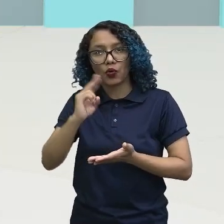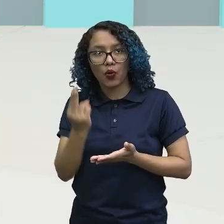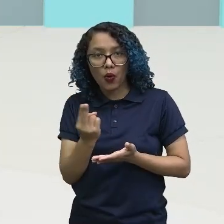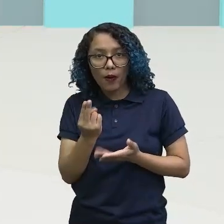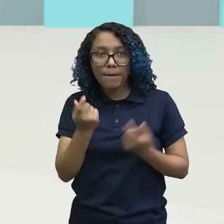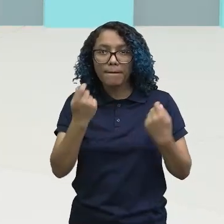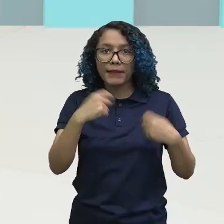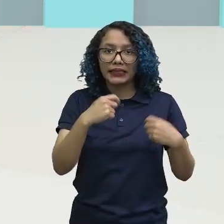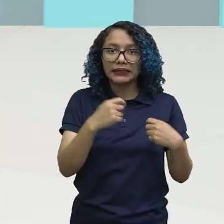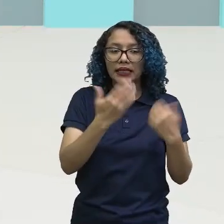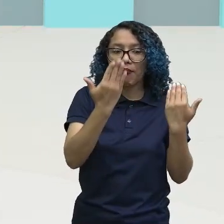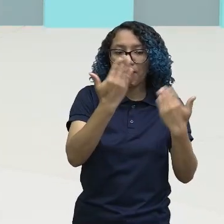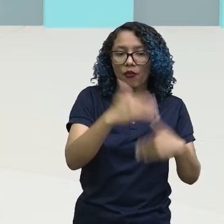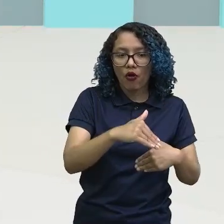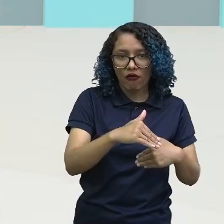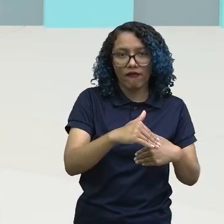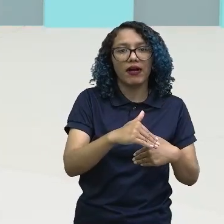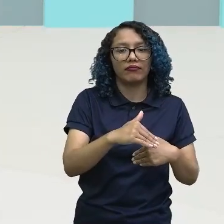de alternância.